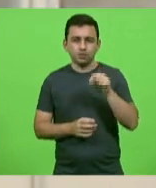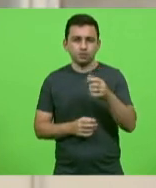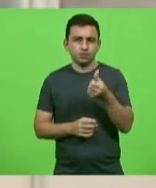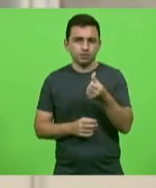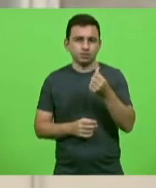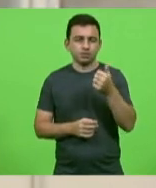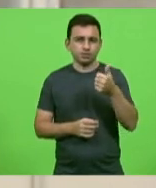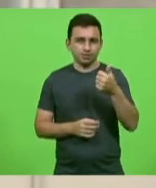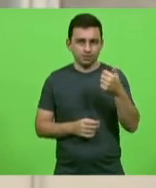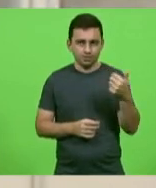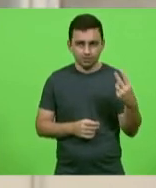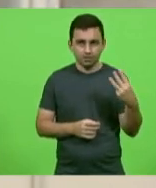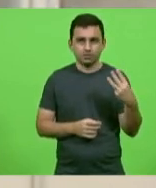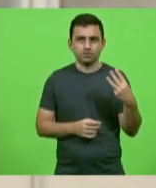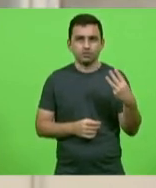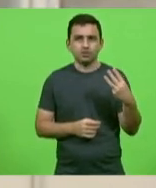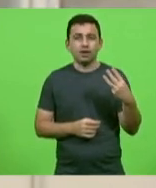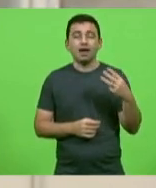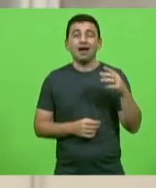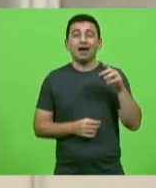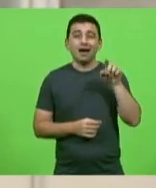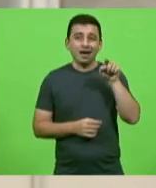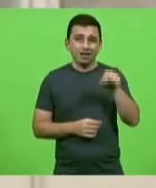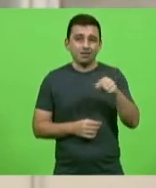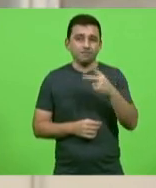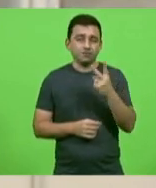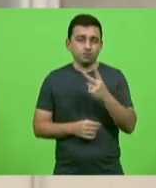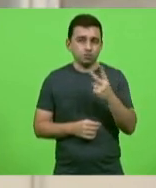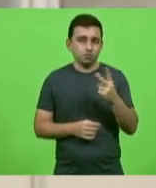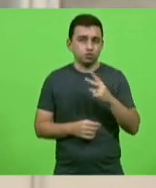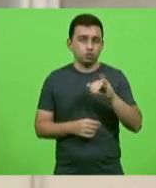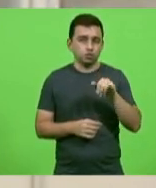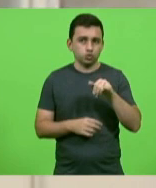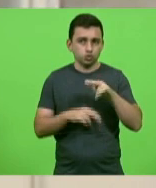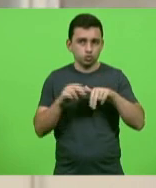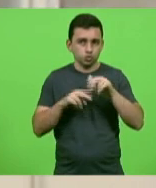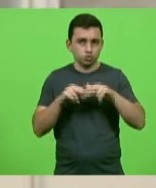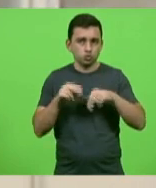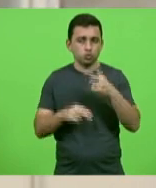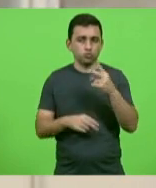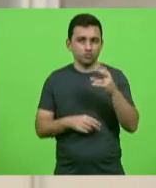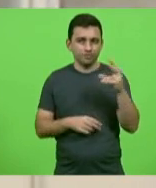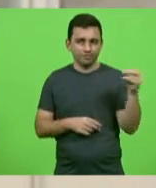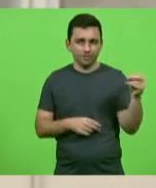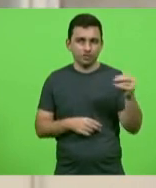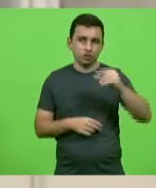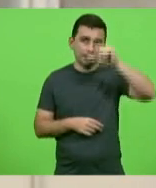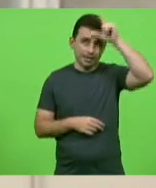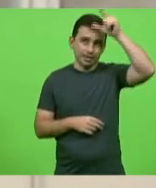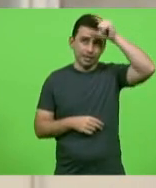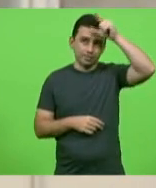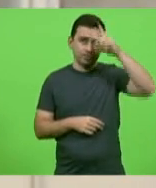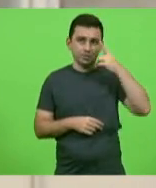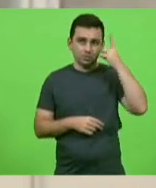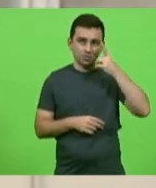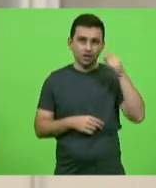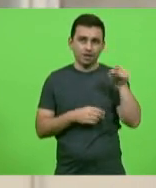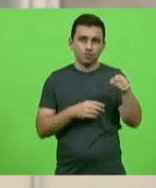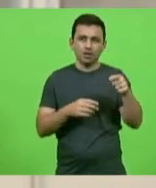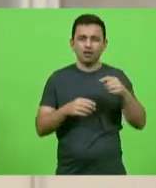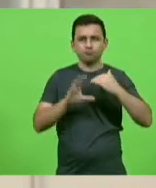que em dois em 22 de Junho de 2020 o deputado Sargento Lima do exercício da presidência da